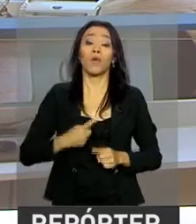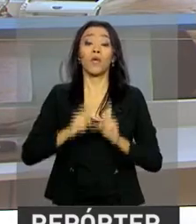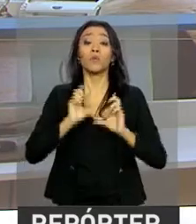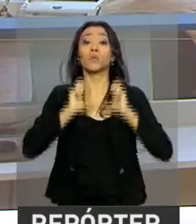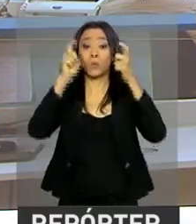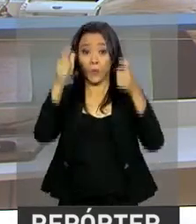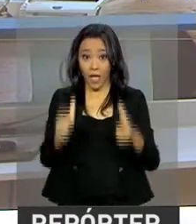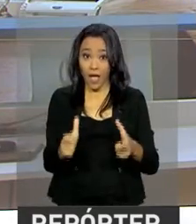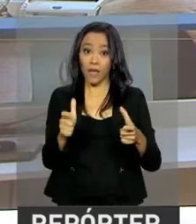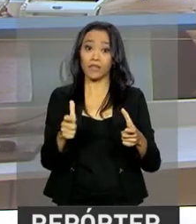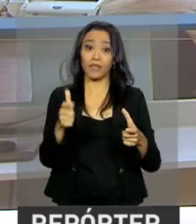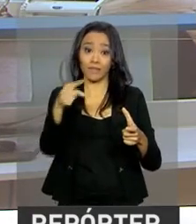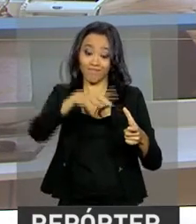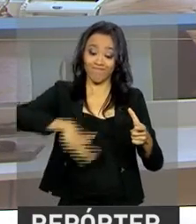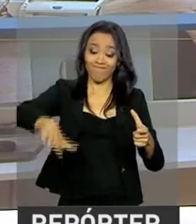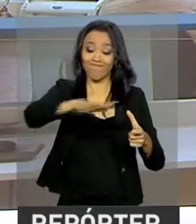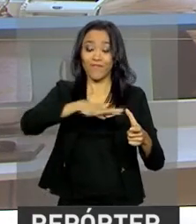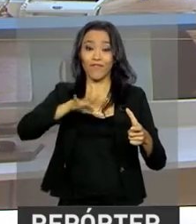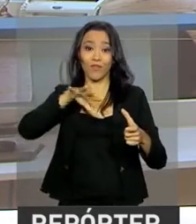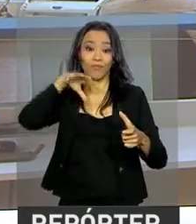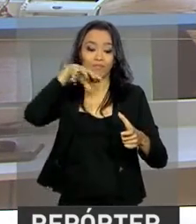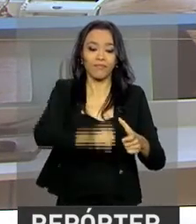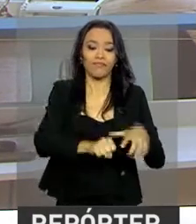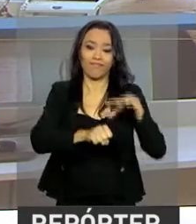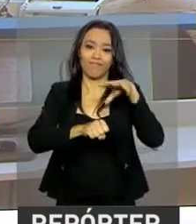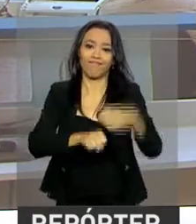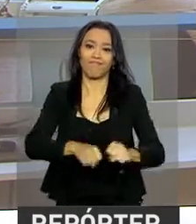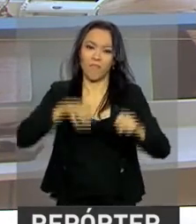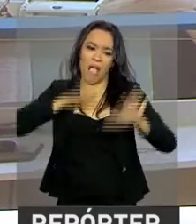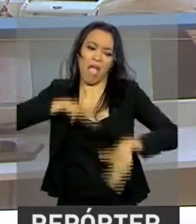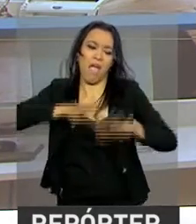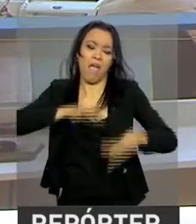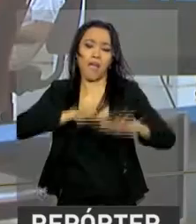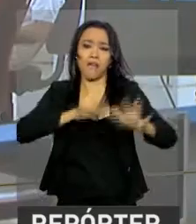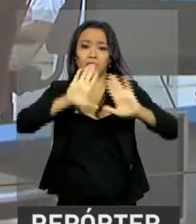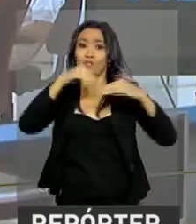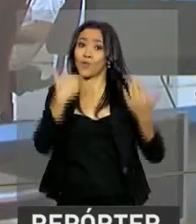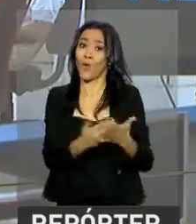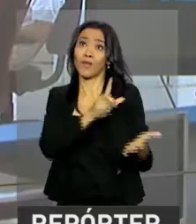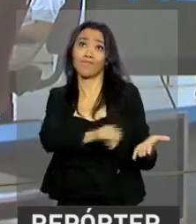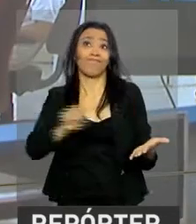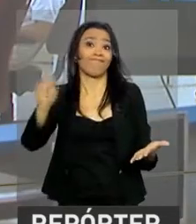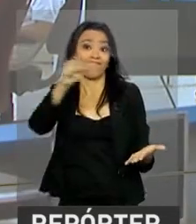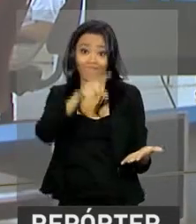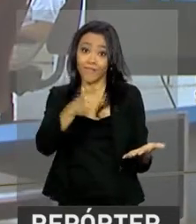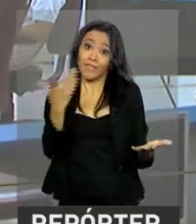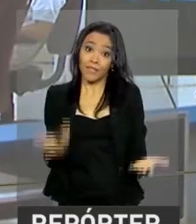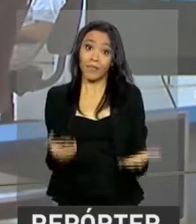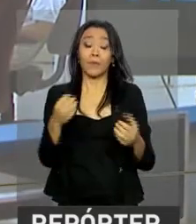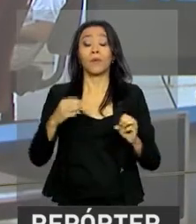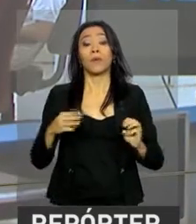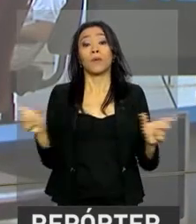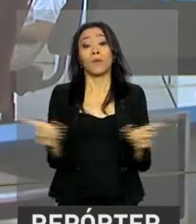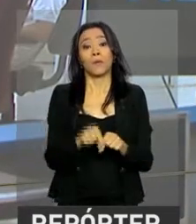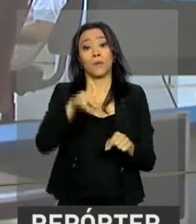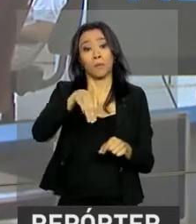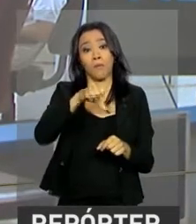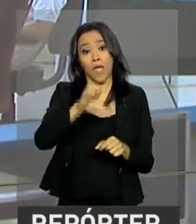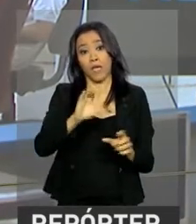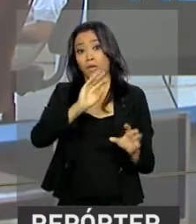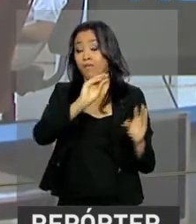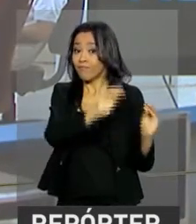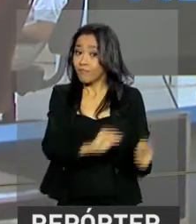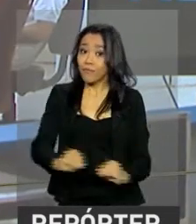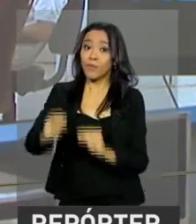eles fariam as provas foram ocupados por manifestantes. E o Ministério da Educação alterou a data do